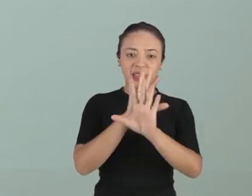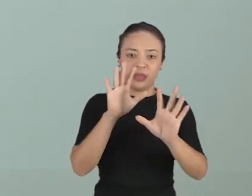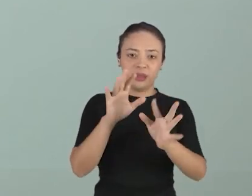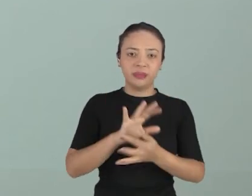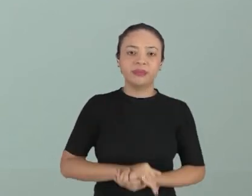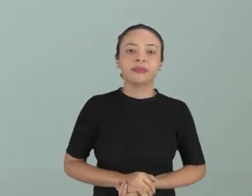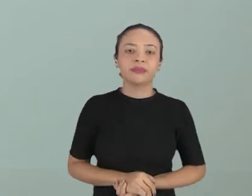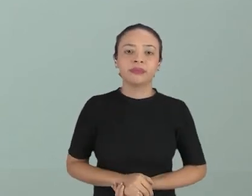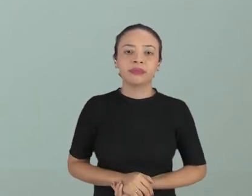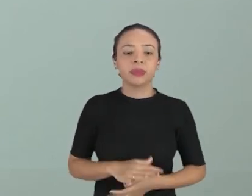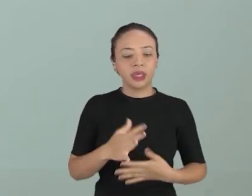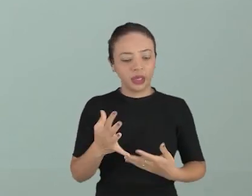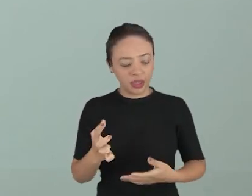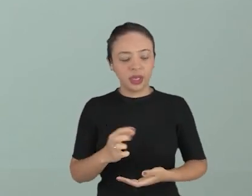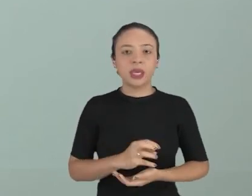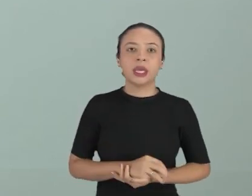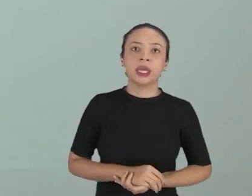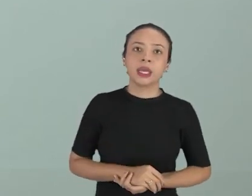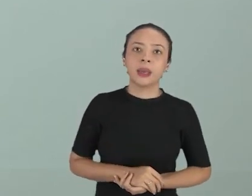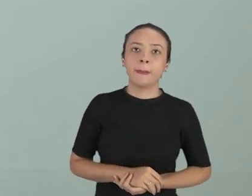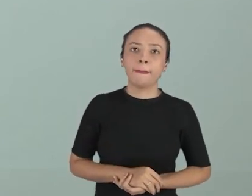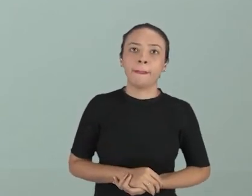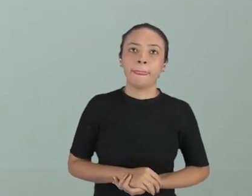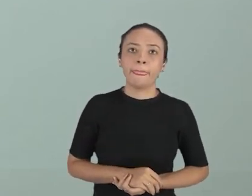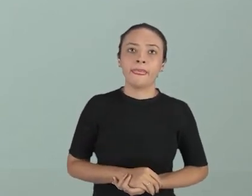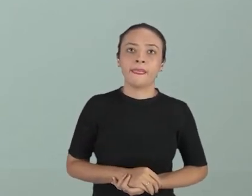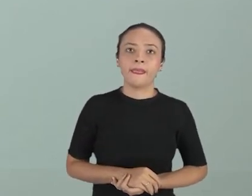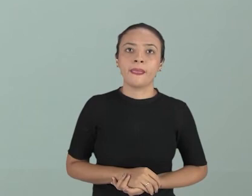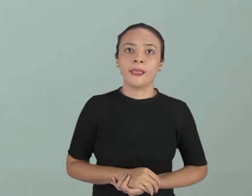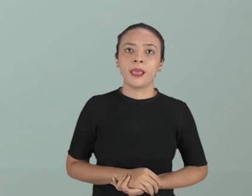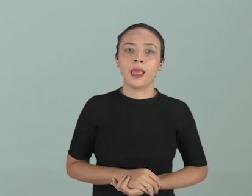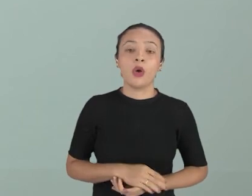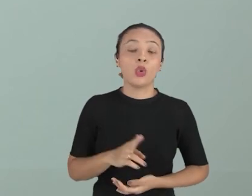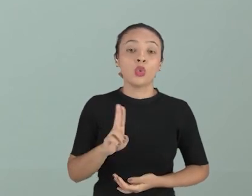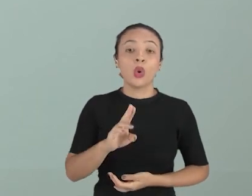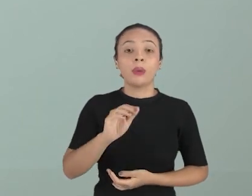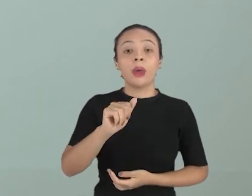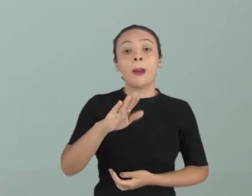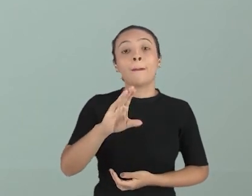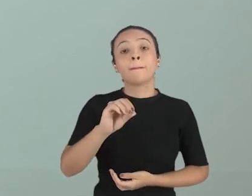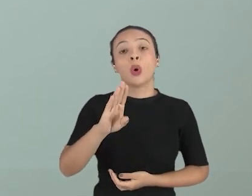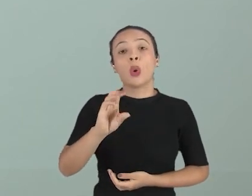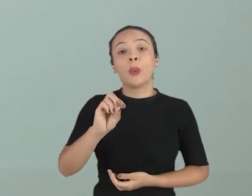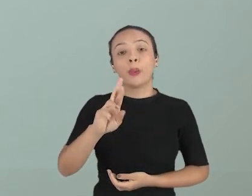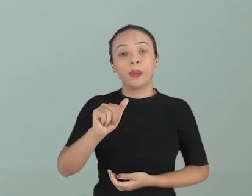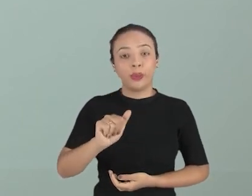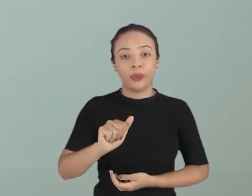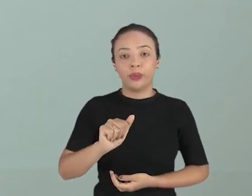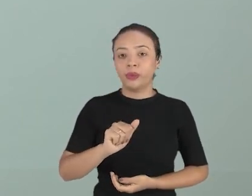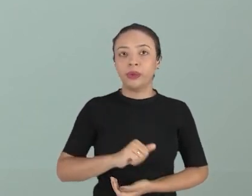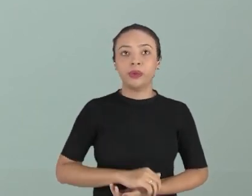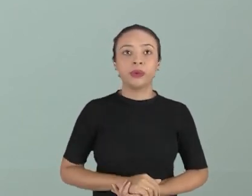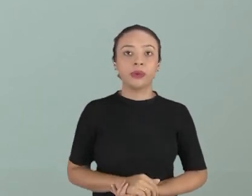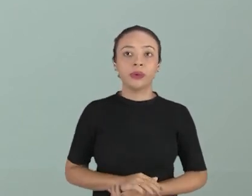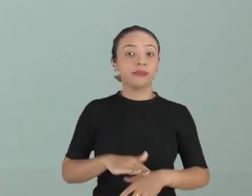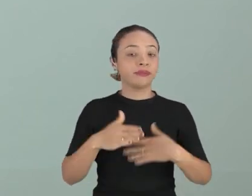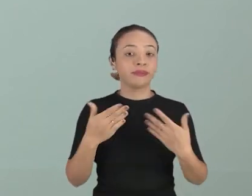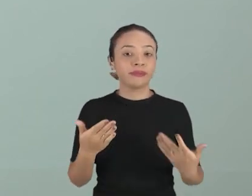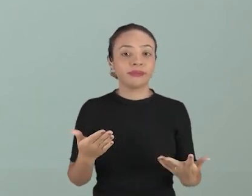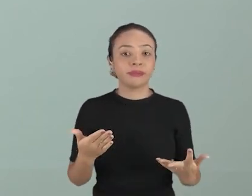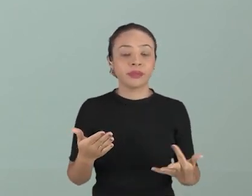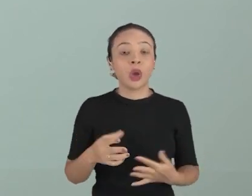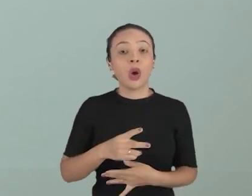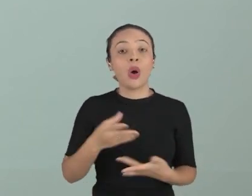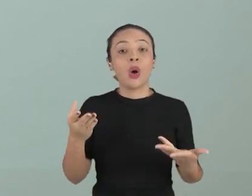baseado, esse símbolo, né, o Jack-o'-lantern, que é o nome dessa abóbora, ela é baseada nessa história, ok? E é isso aí, pessoal. Hoje